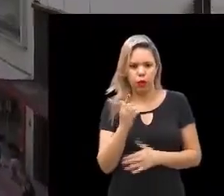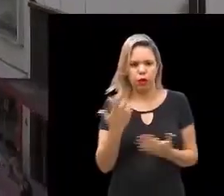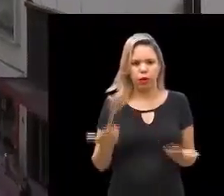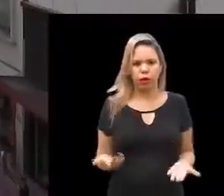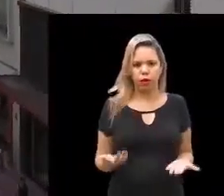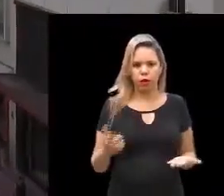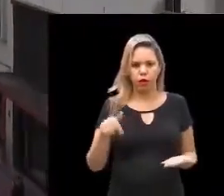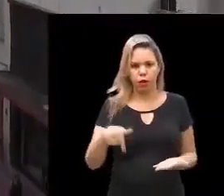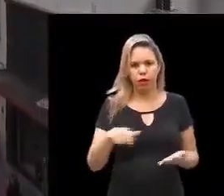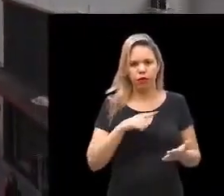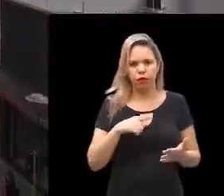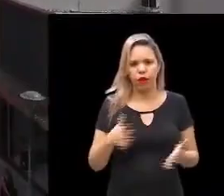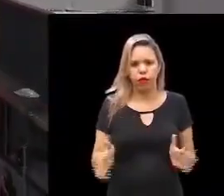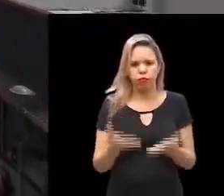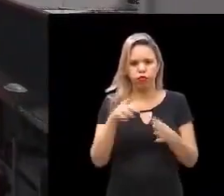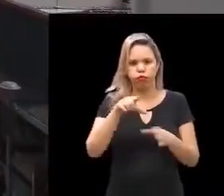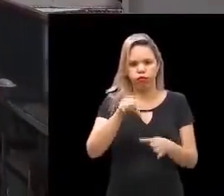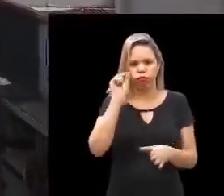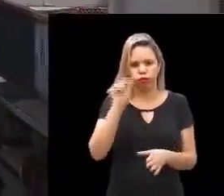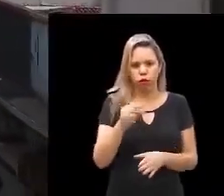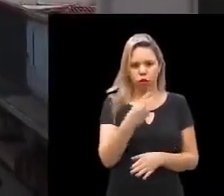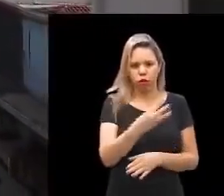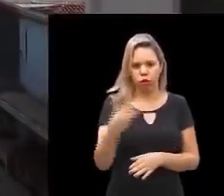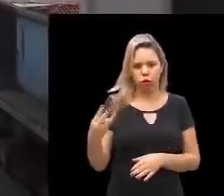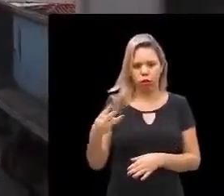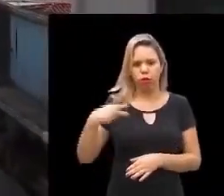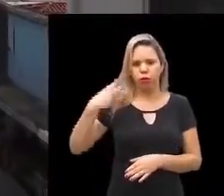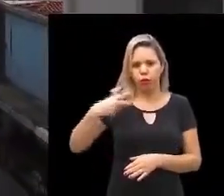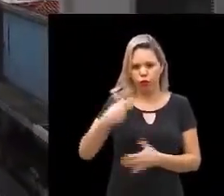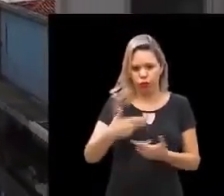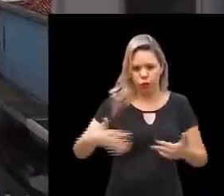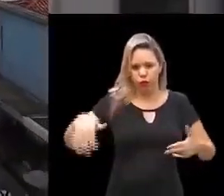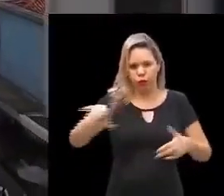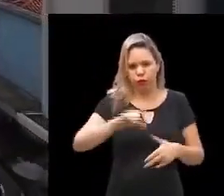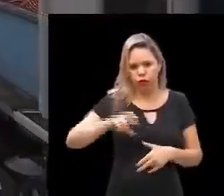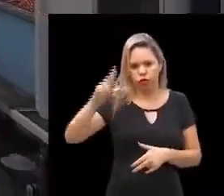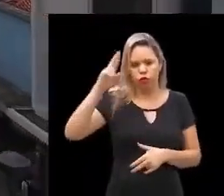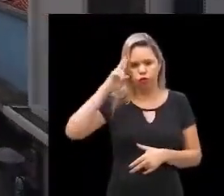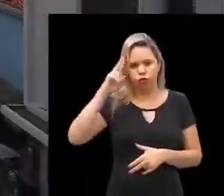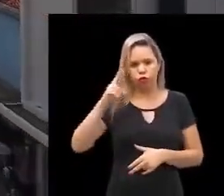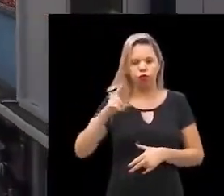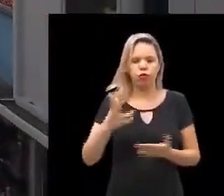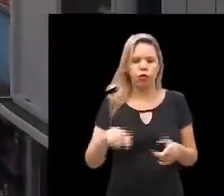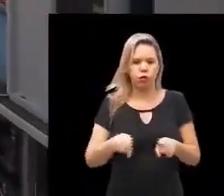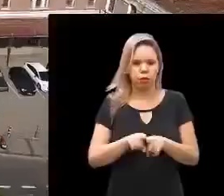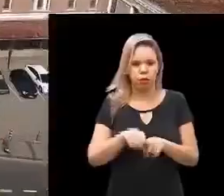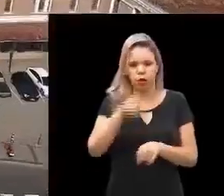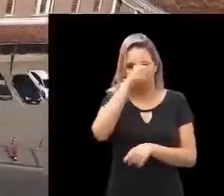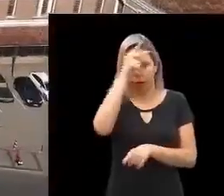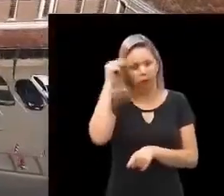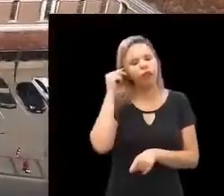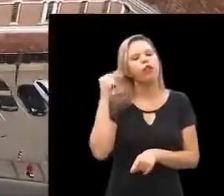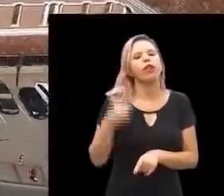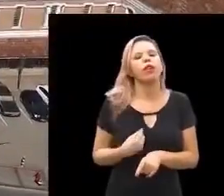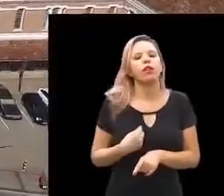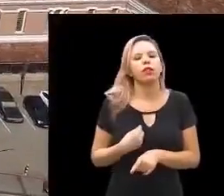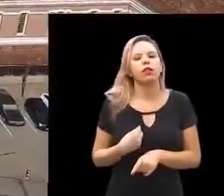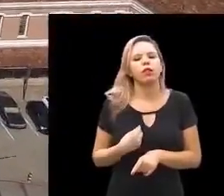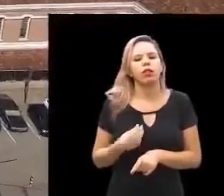A cidade vai eleger 33 parlamentares e o chefe do executivo em um universo